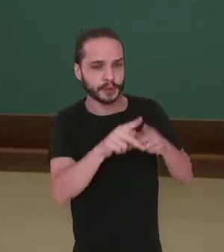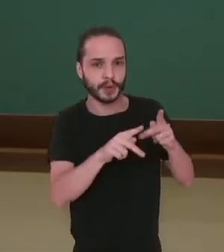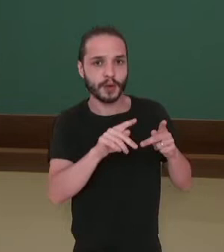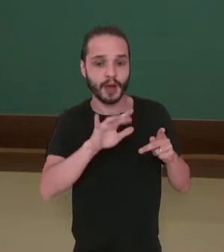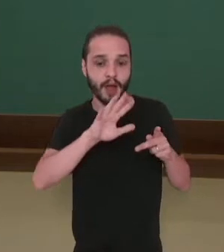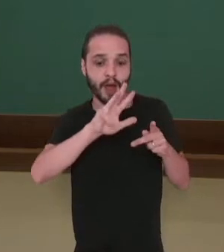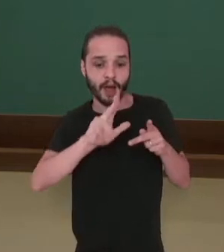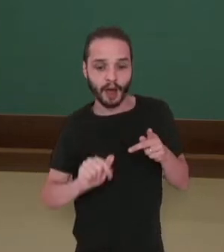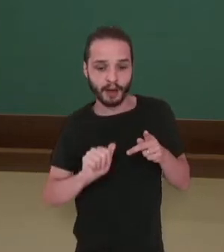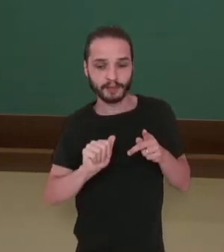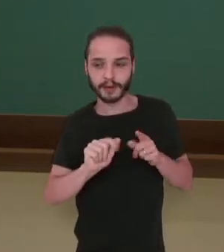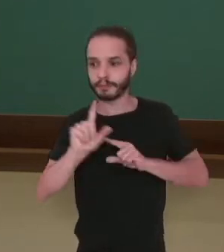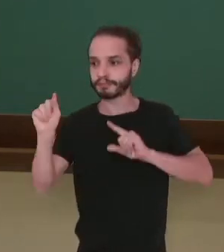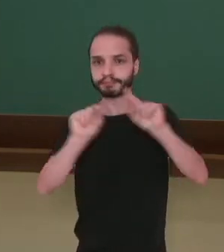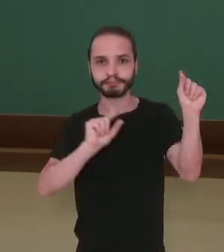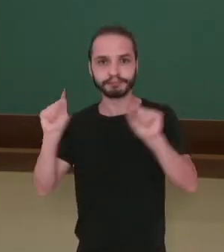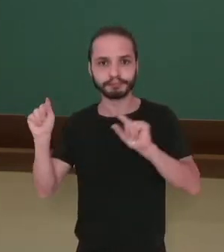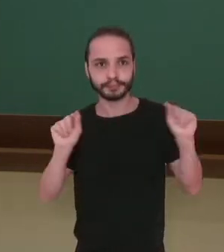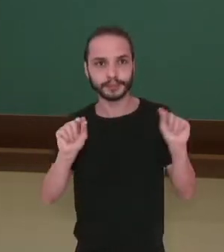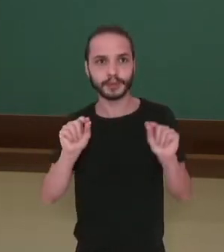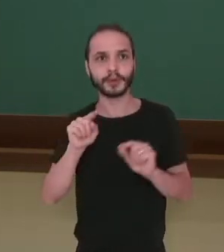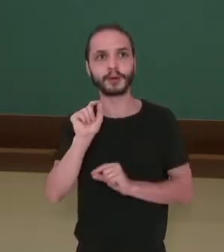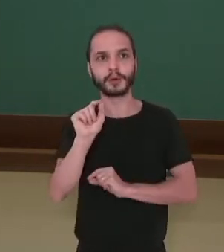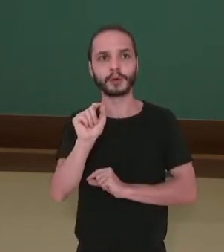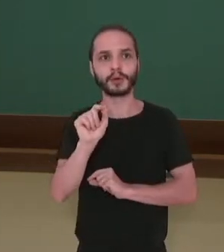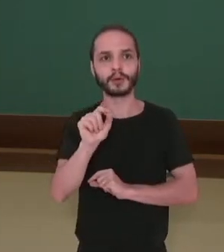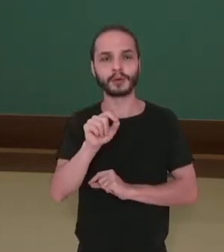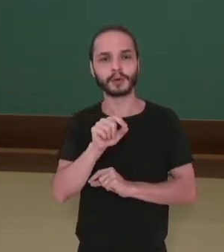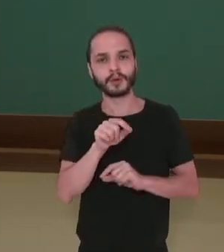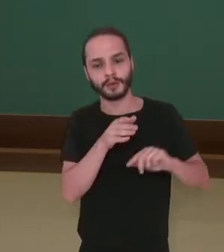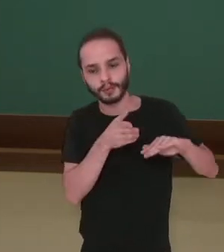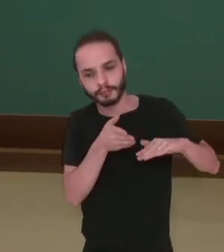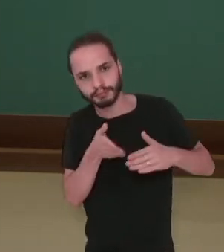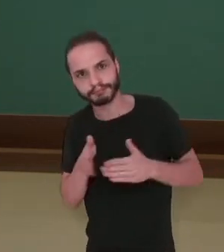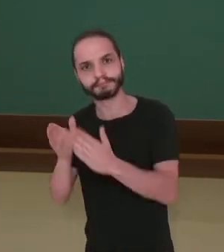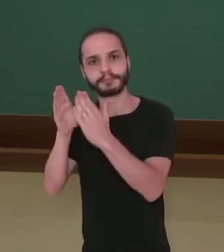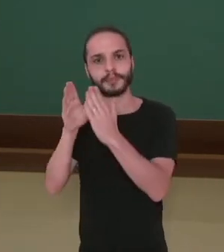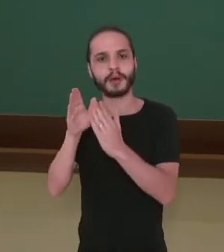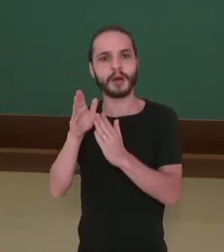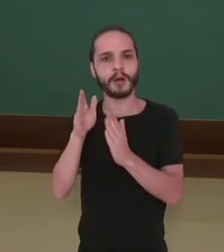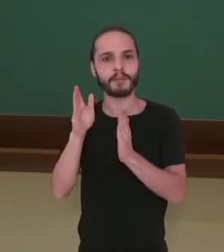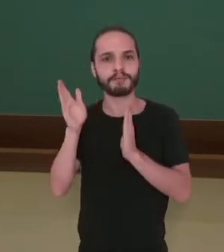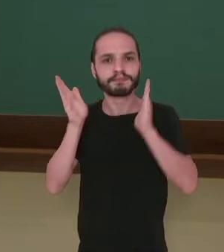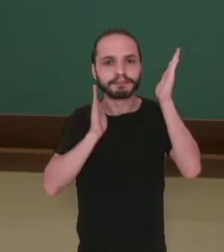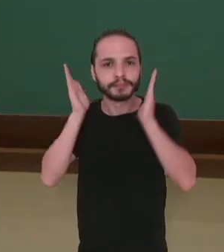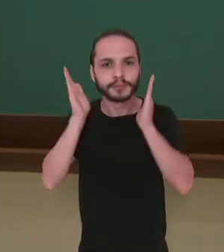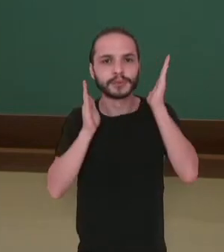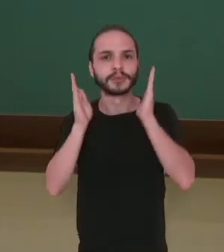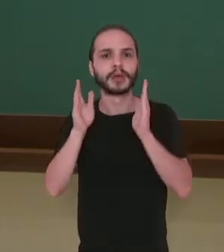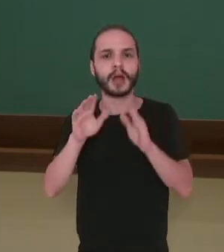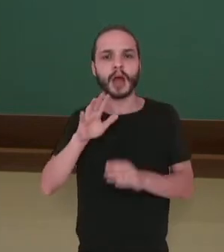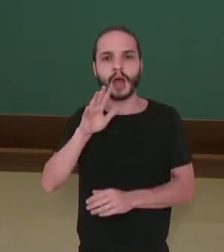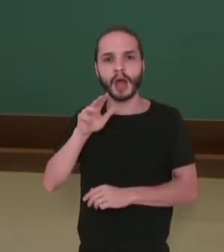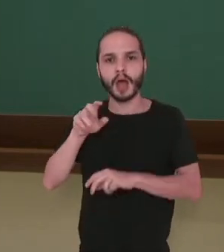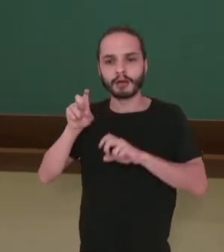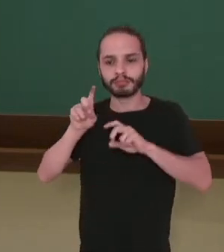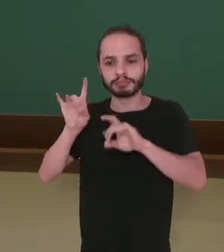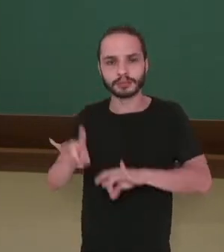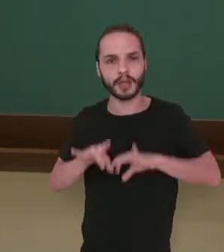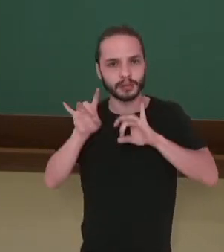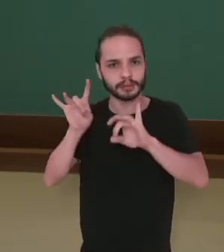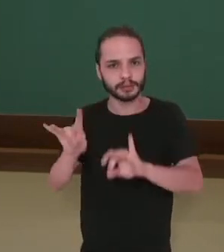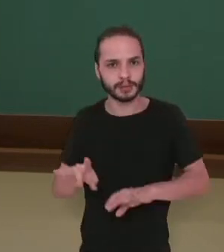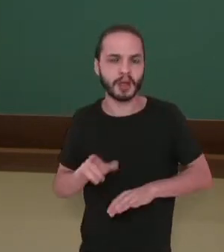né, eles descem, então, pela Indonésia e pela Austrália e através de